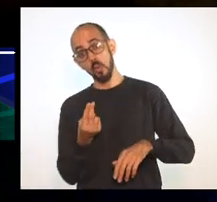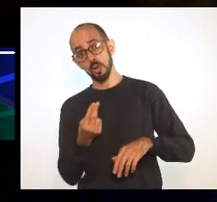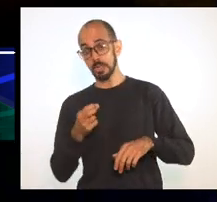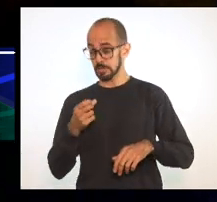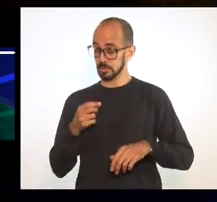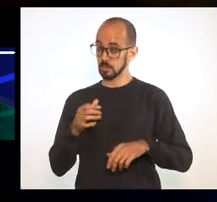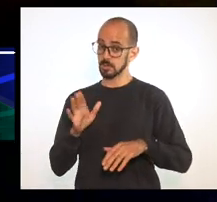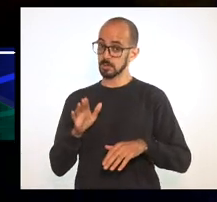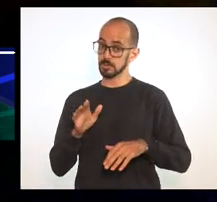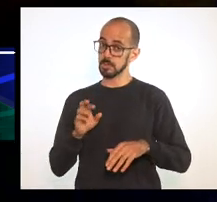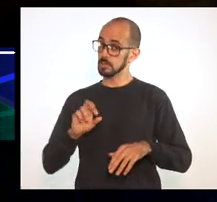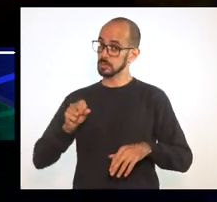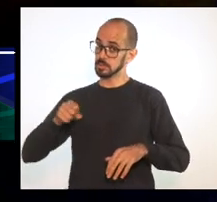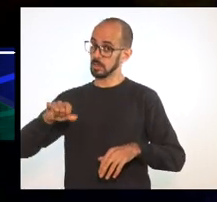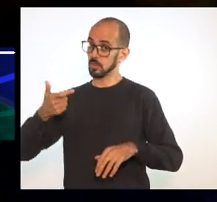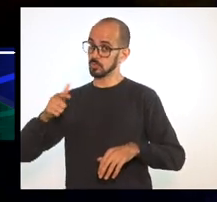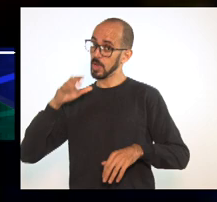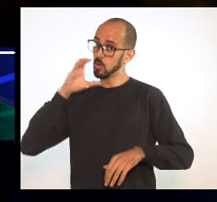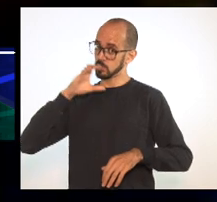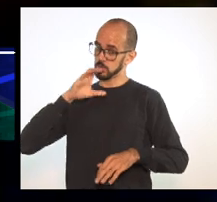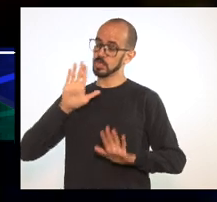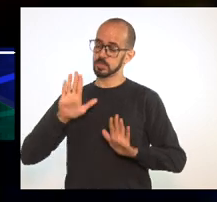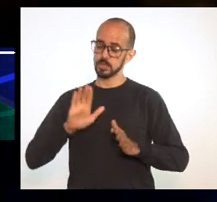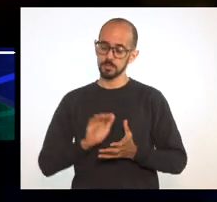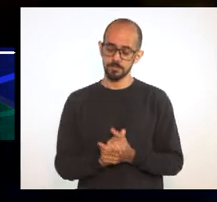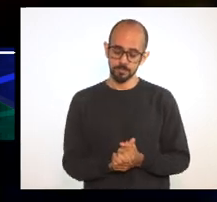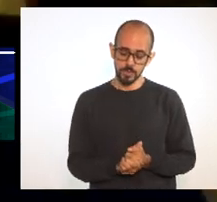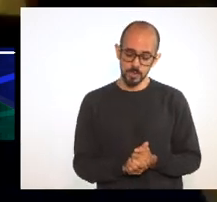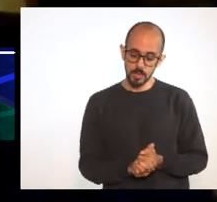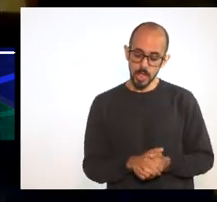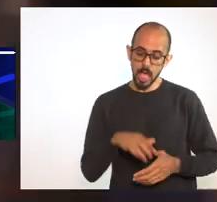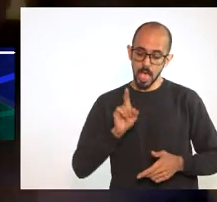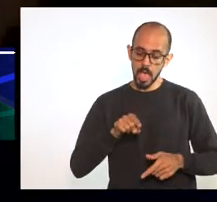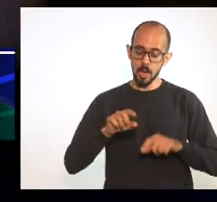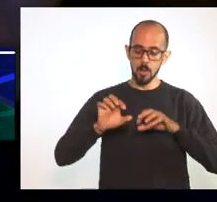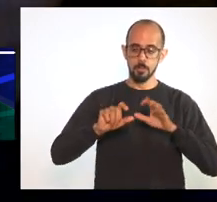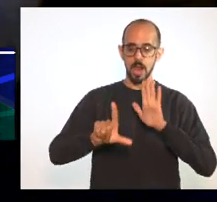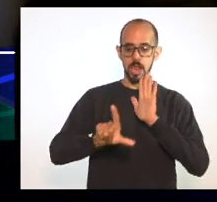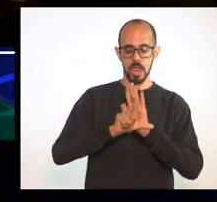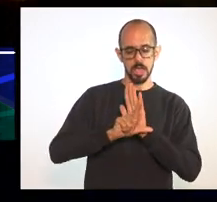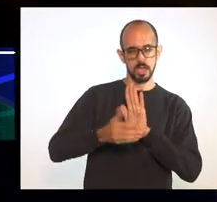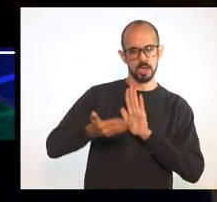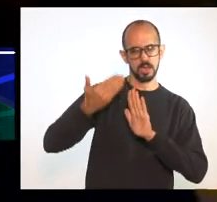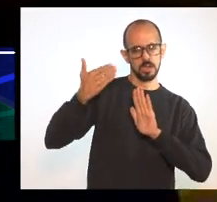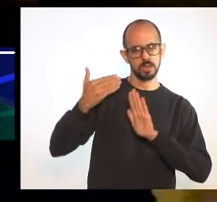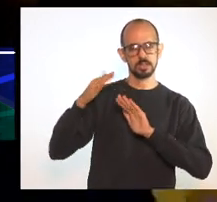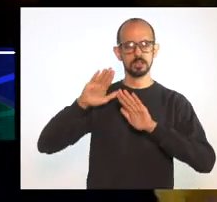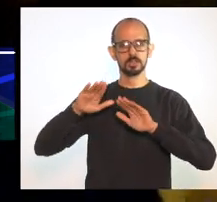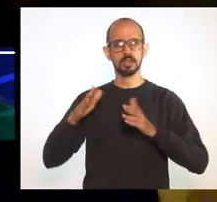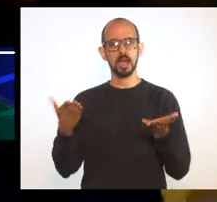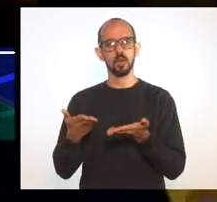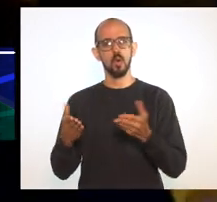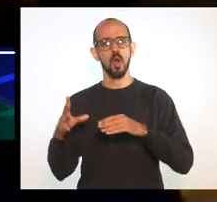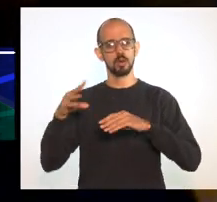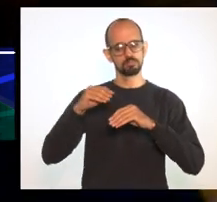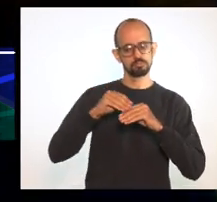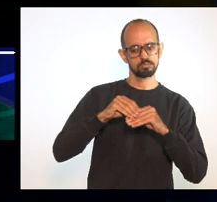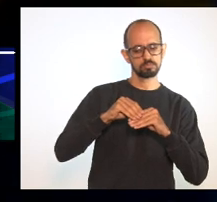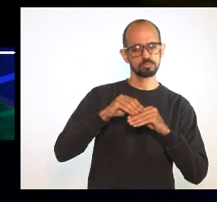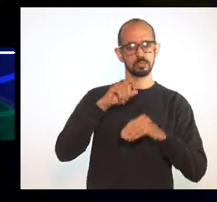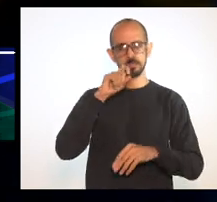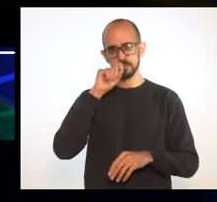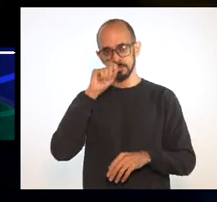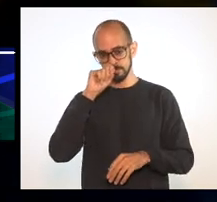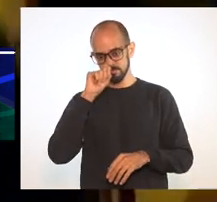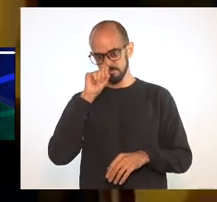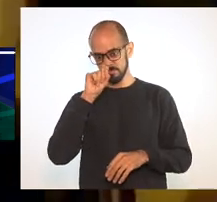também, já é uma lei anterior, mas dessa vez incorporada à humanização, o trabalho